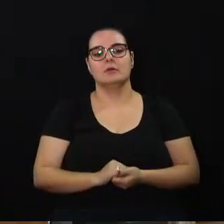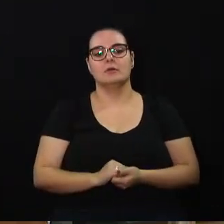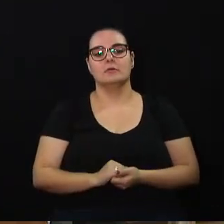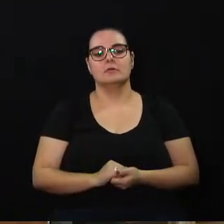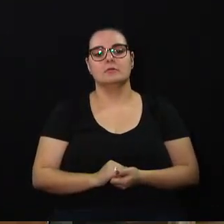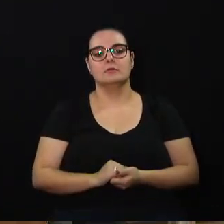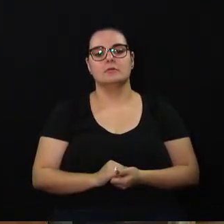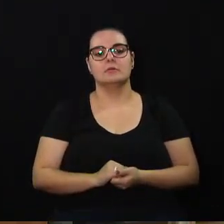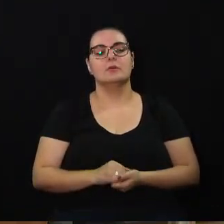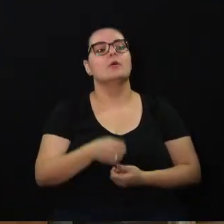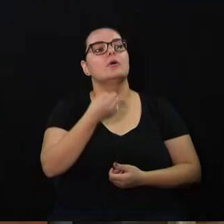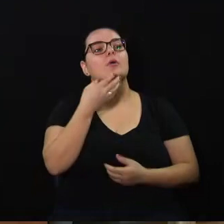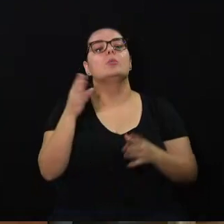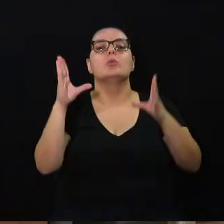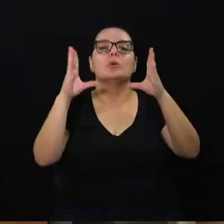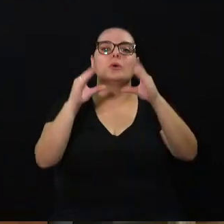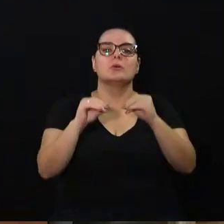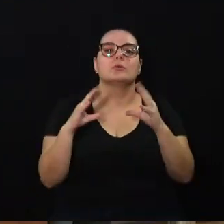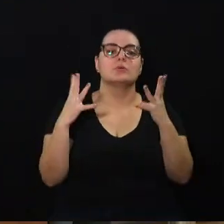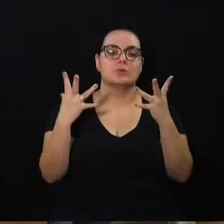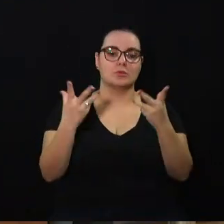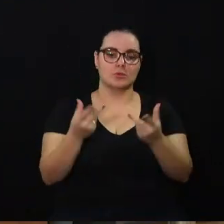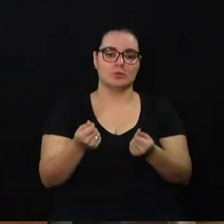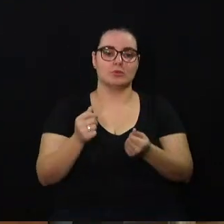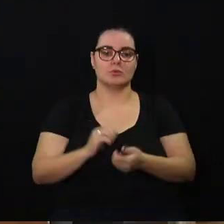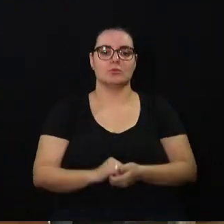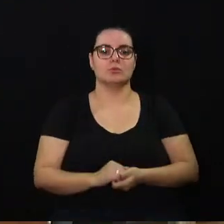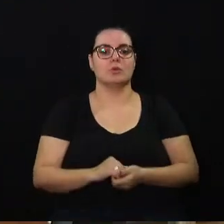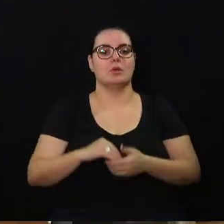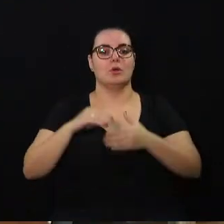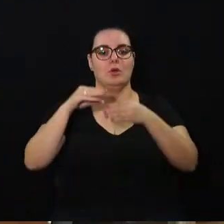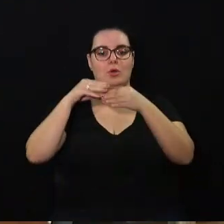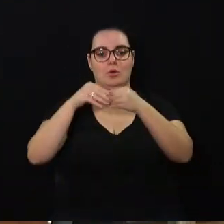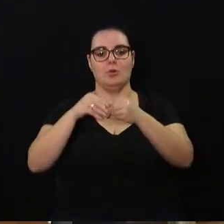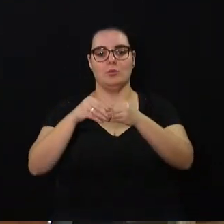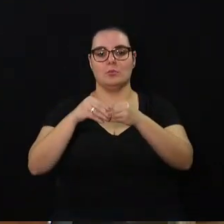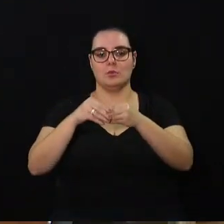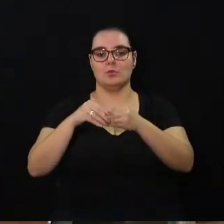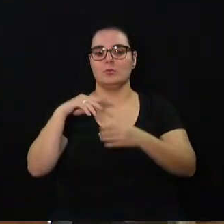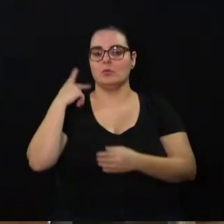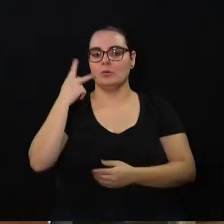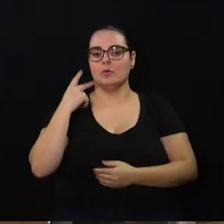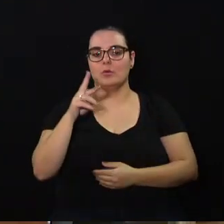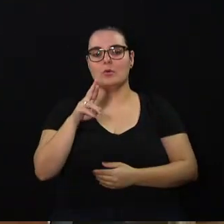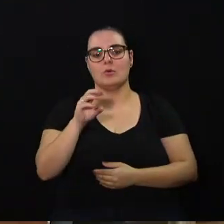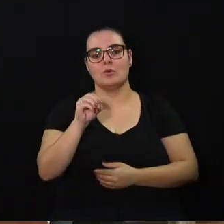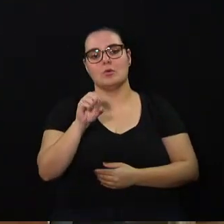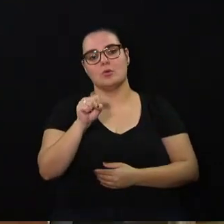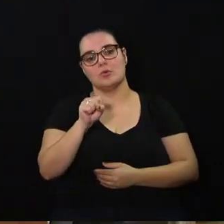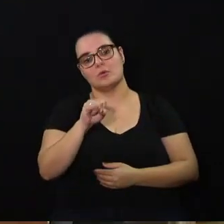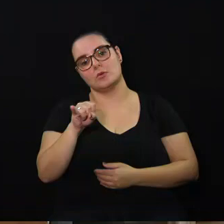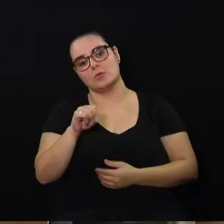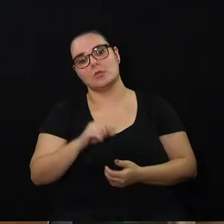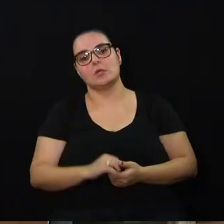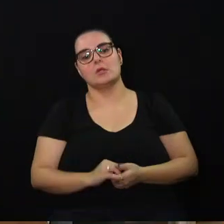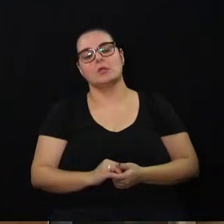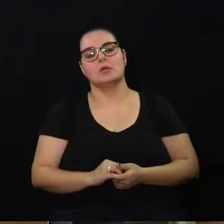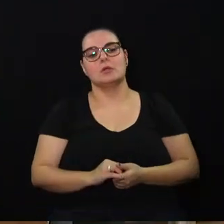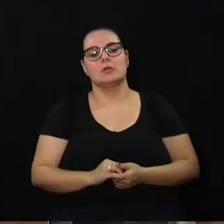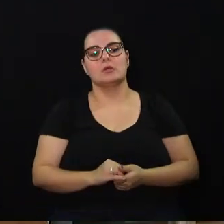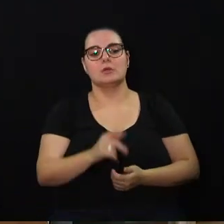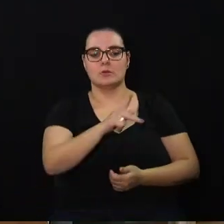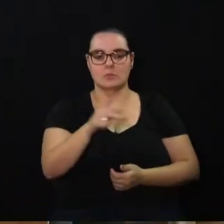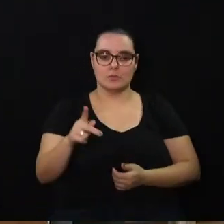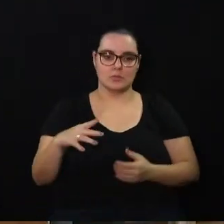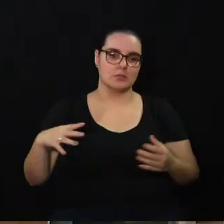boa noite a todos é um complemento ao vereador rossini que preside essa sessão em nome de